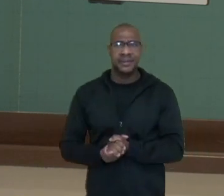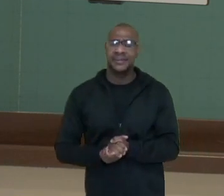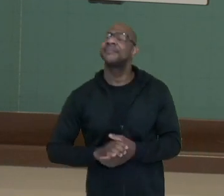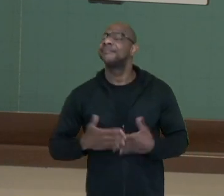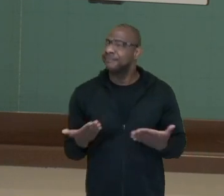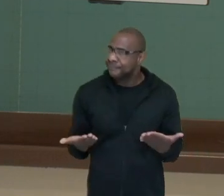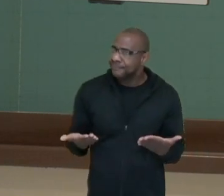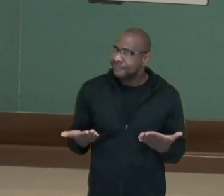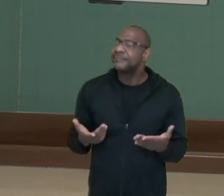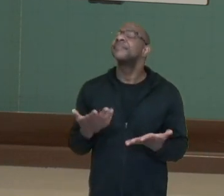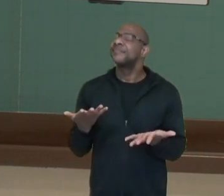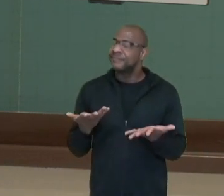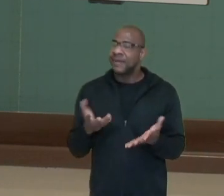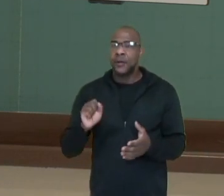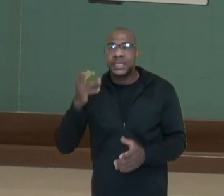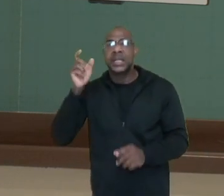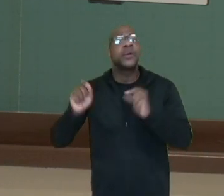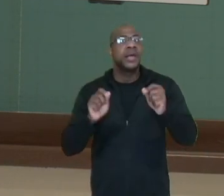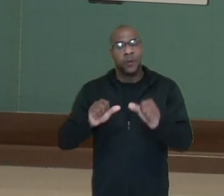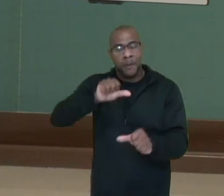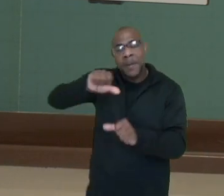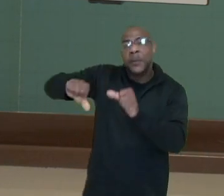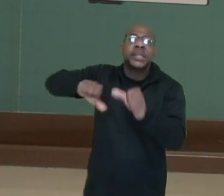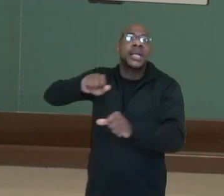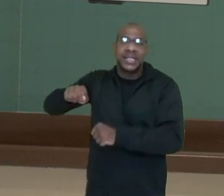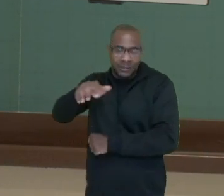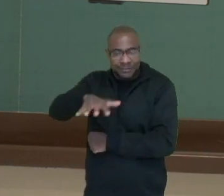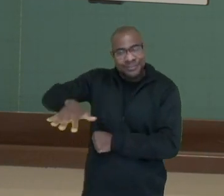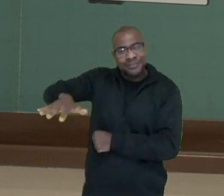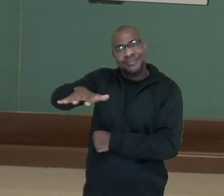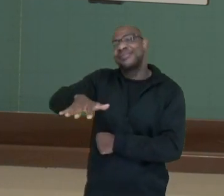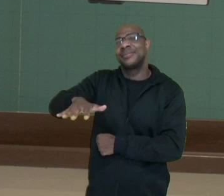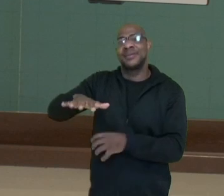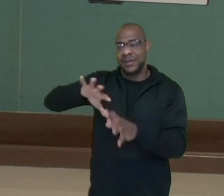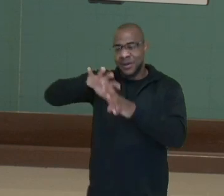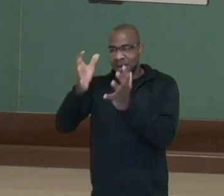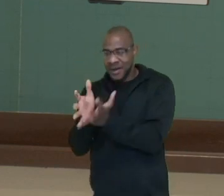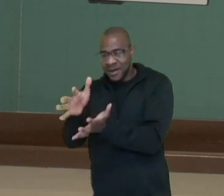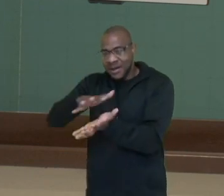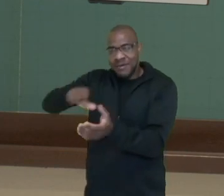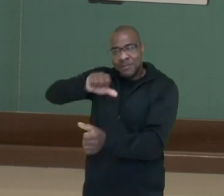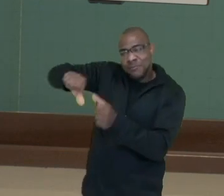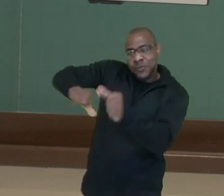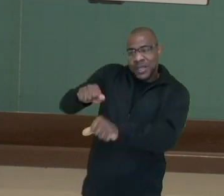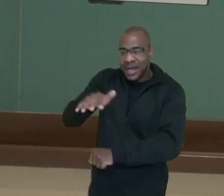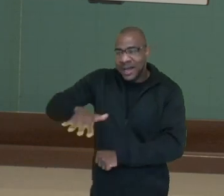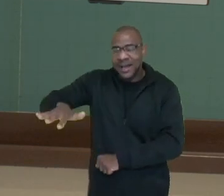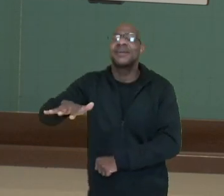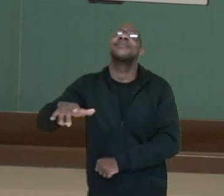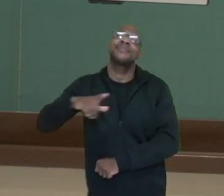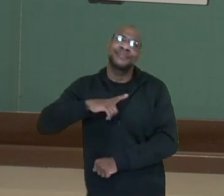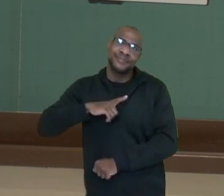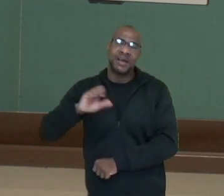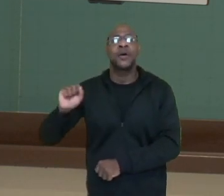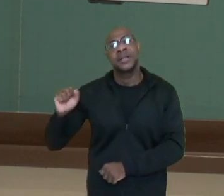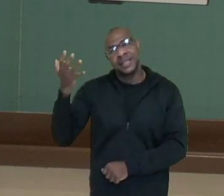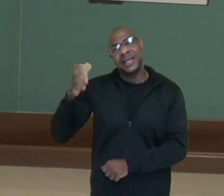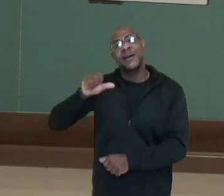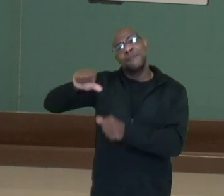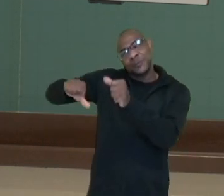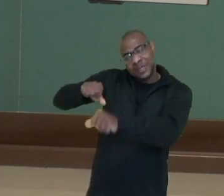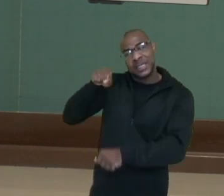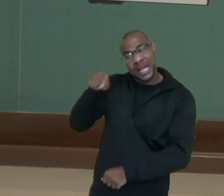Uma alteração naquele ambiente, aquele ecossistema vai ficar alterado. Mudanças vão ocorrer ali